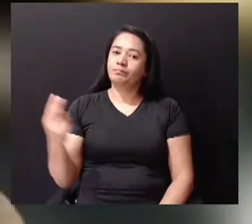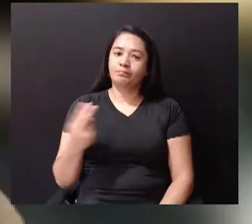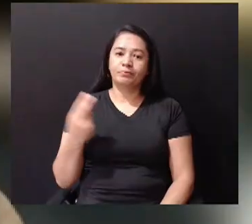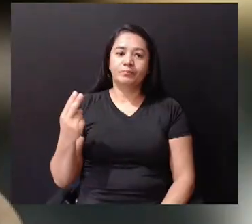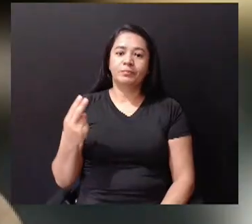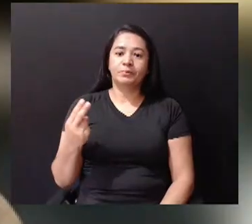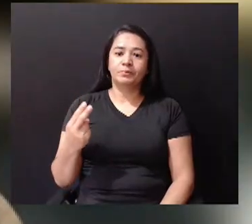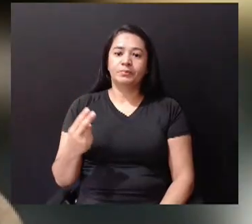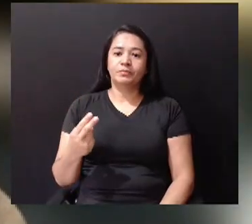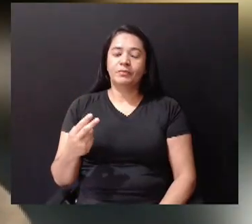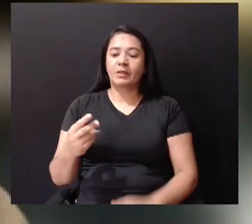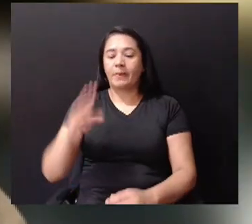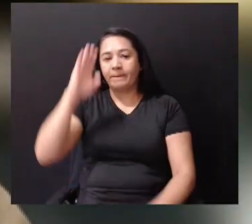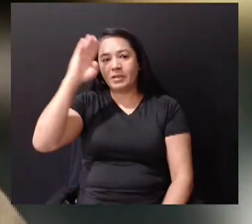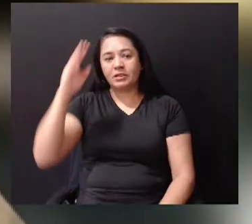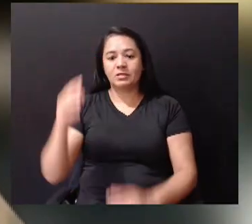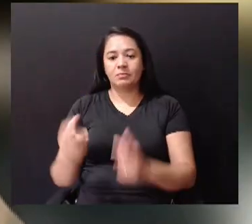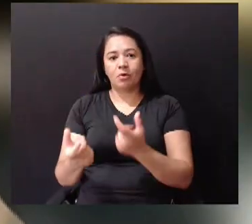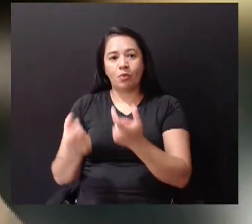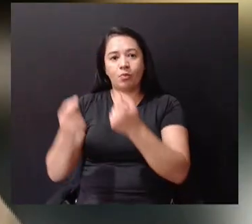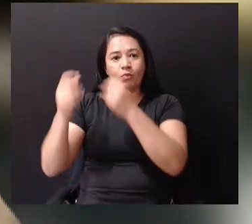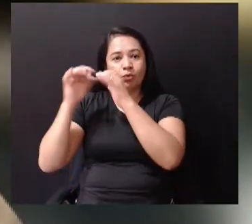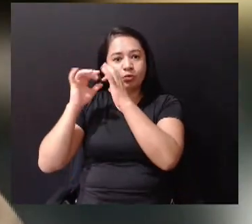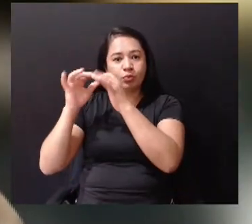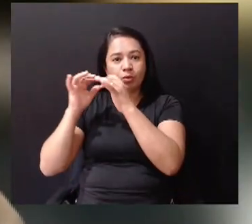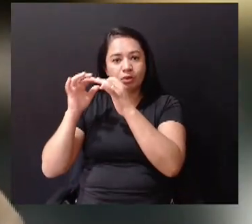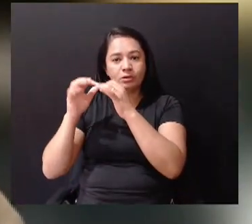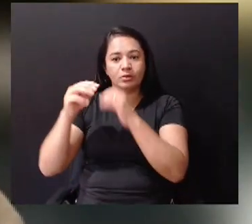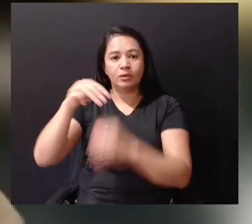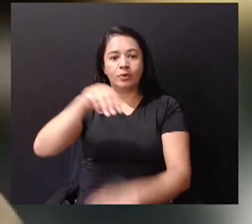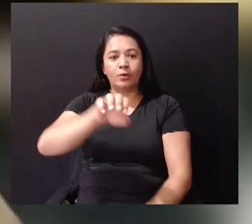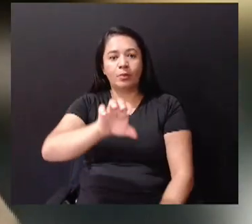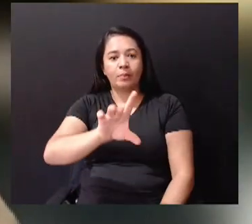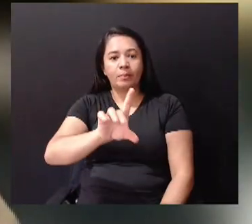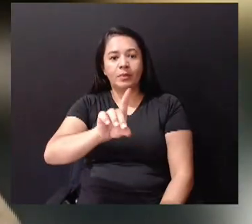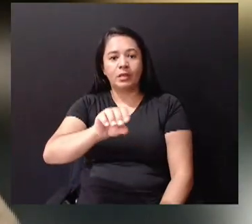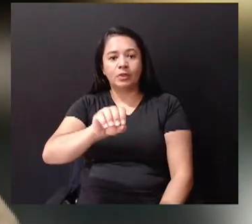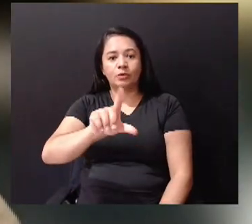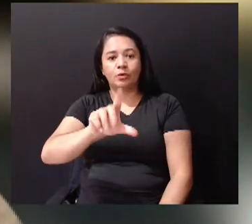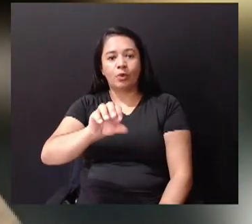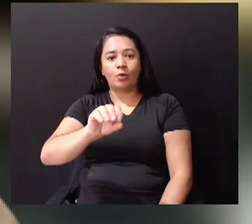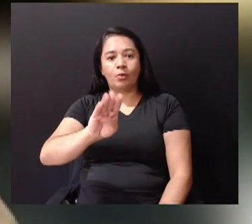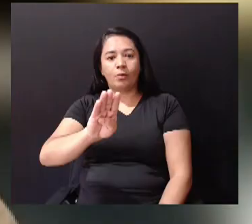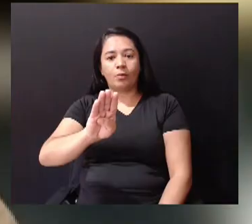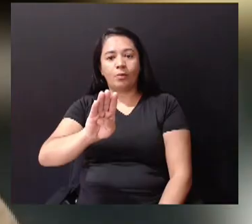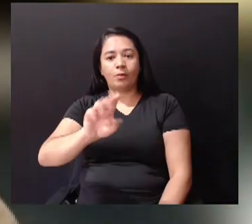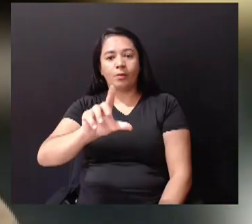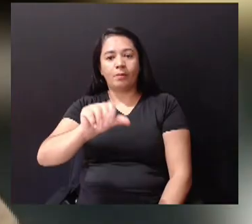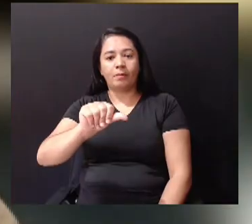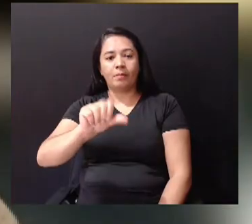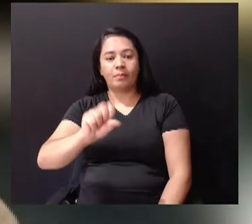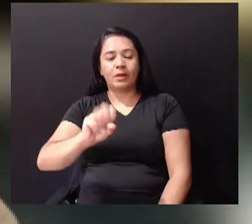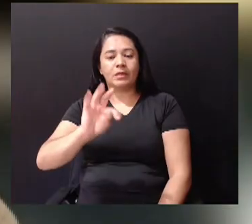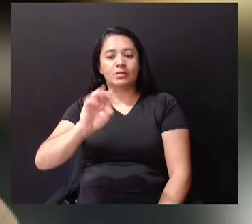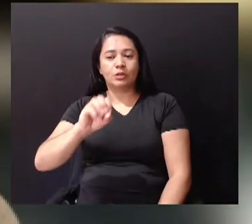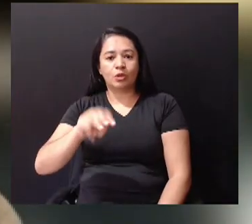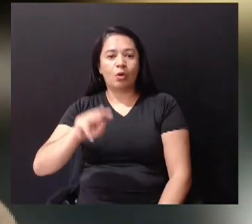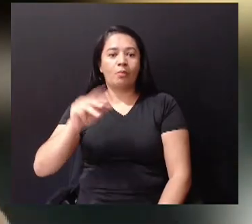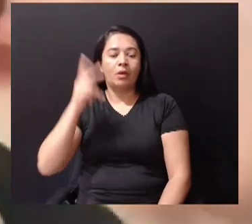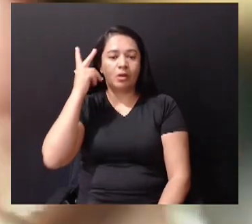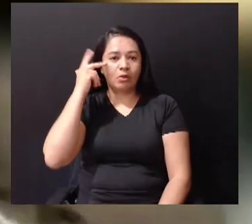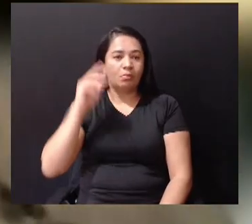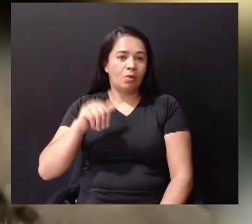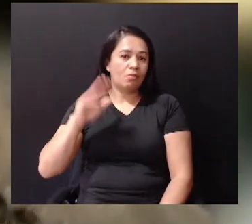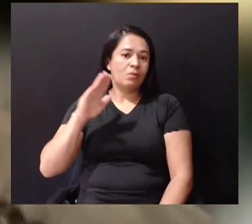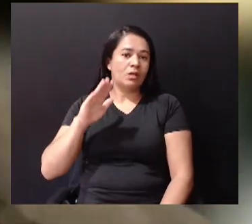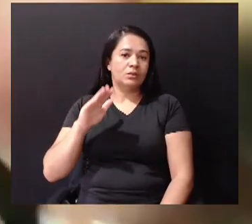cerebral. O meduloblastoma é um dos tumores mais comuns cerebrais na infância, tem os gliomas também são bastante importantes, e